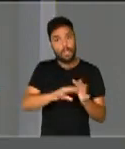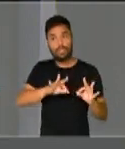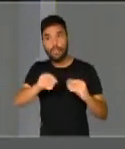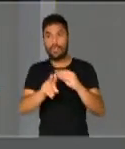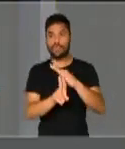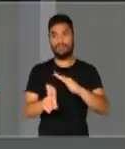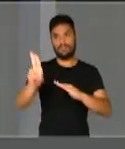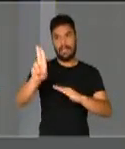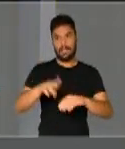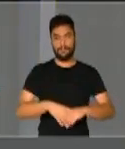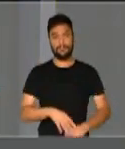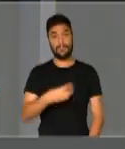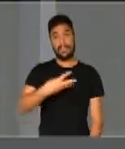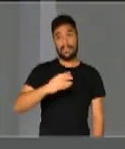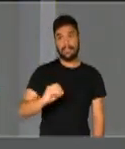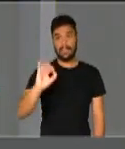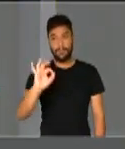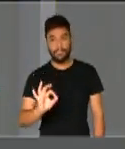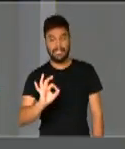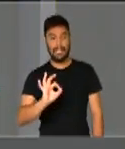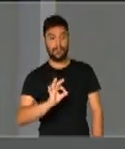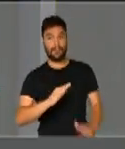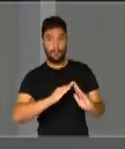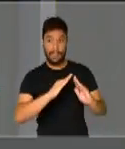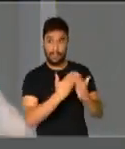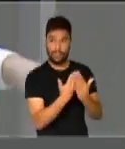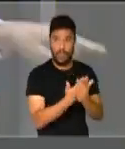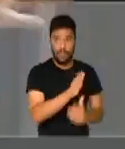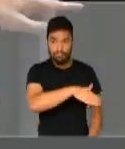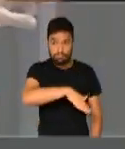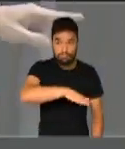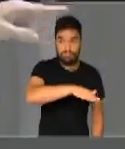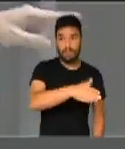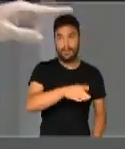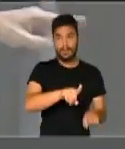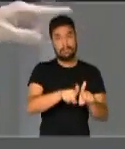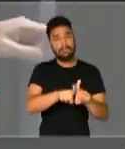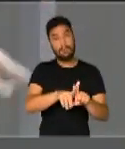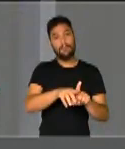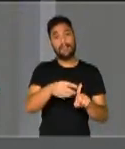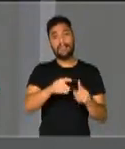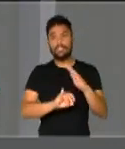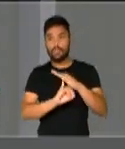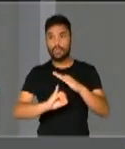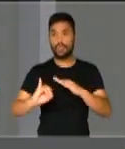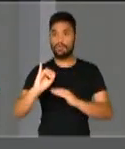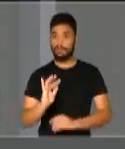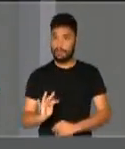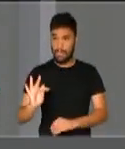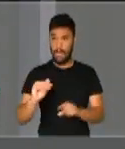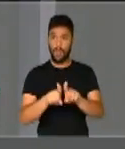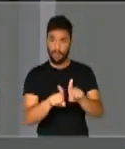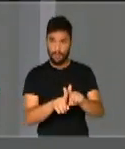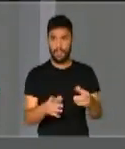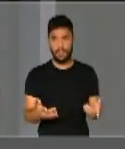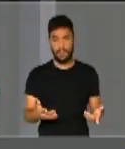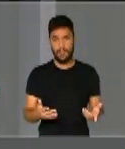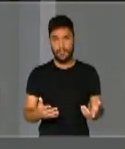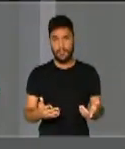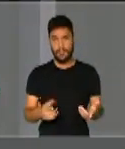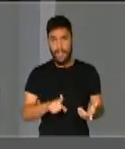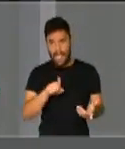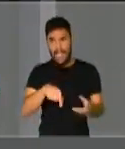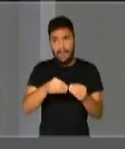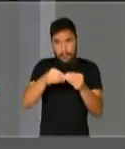recurso. Ele tirou mais de 30% da educação básica. Ele tirou mais de 20% dos institutos federais. Ele é uma ameaça